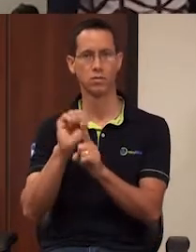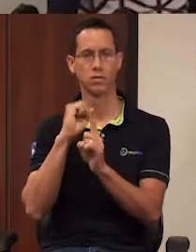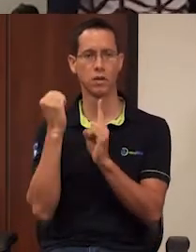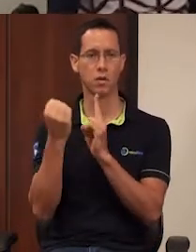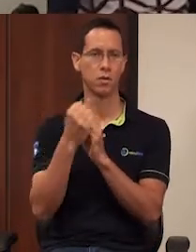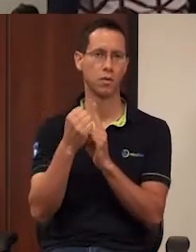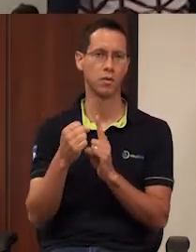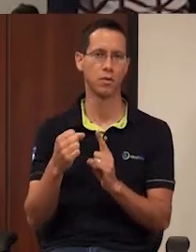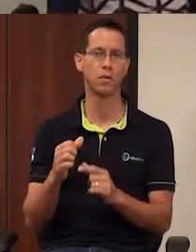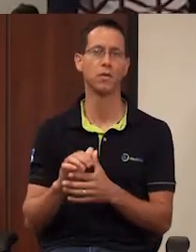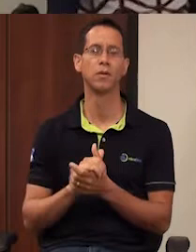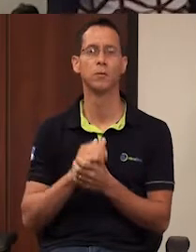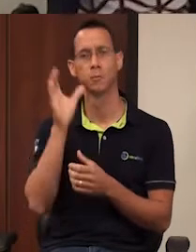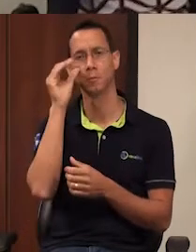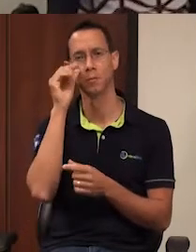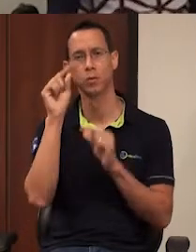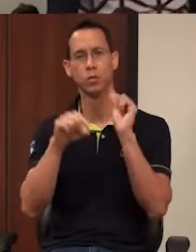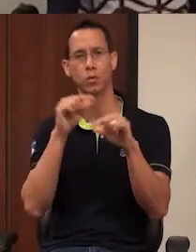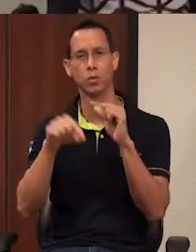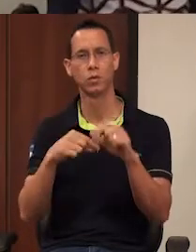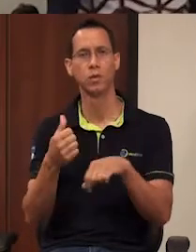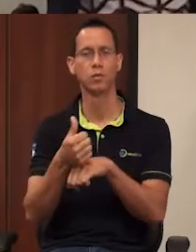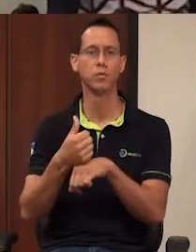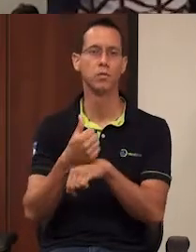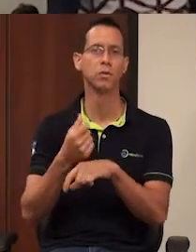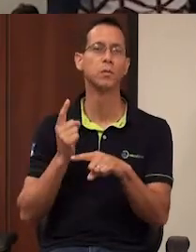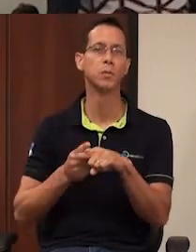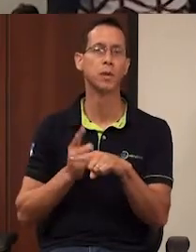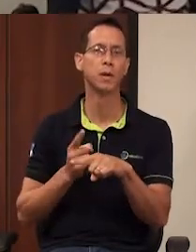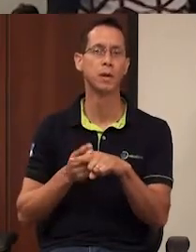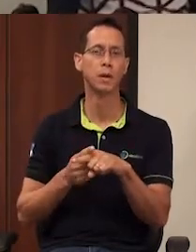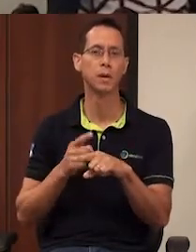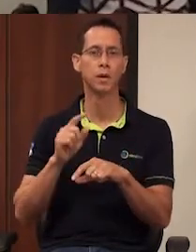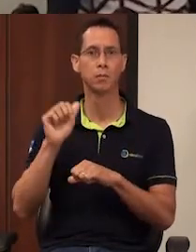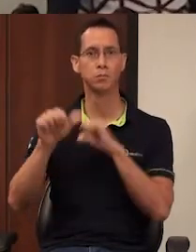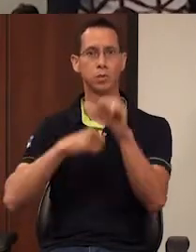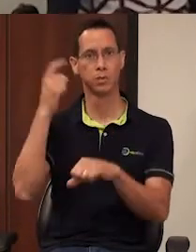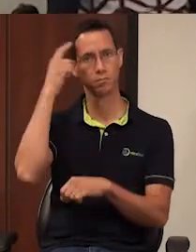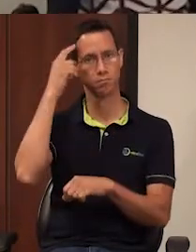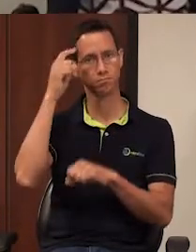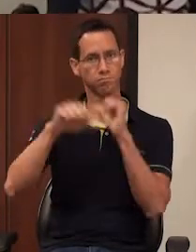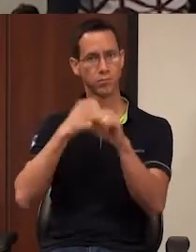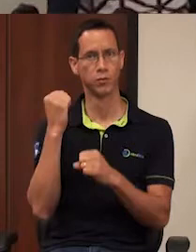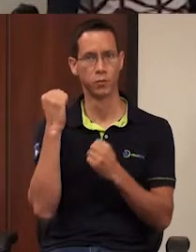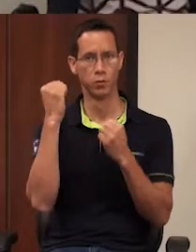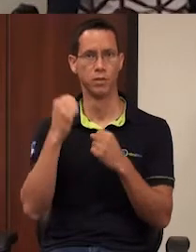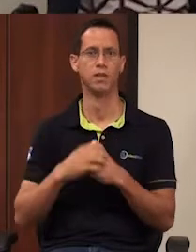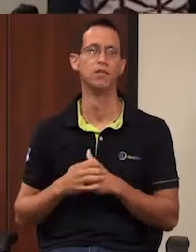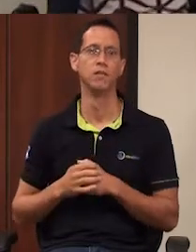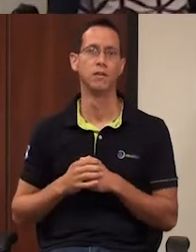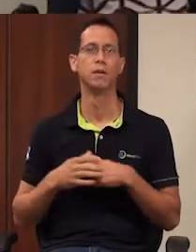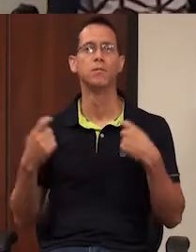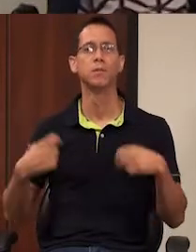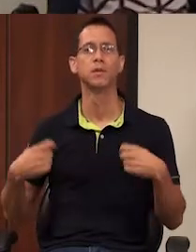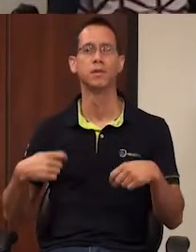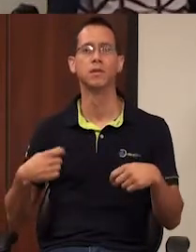sociais, estou até curioso aqui para saber que tipo de profissionais. Porque uma mudança de paradigma tão significativa tem que